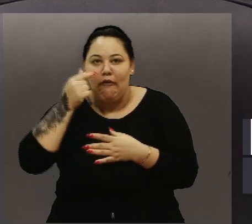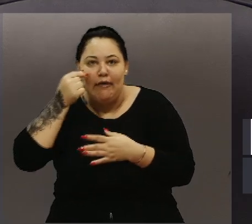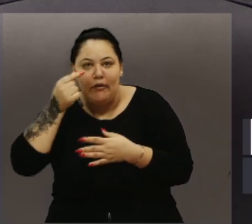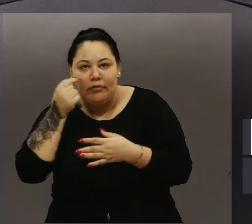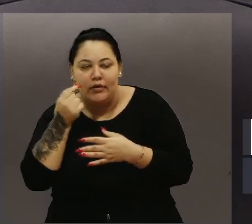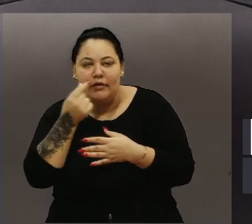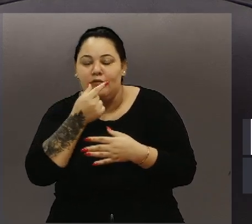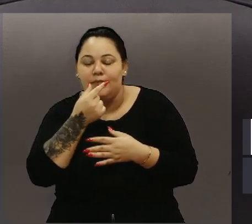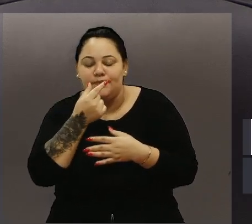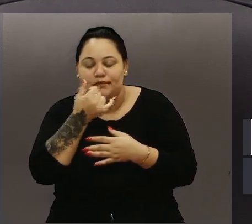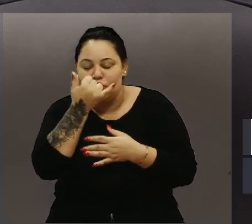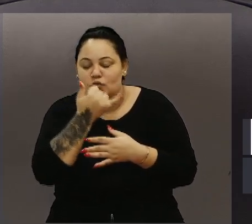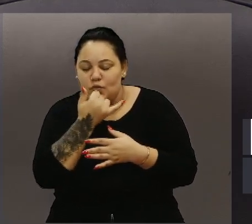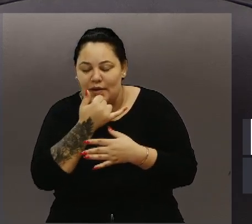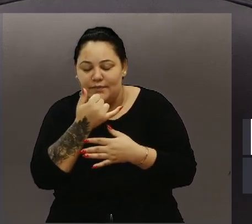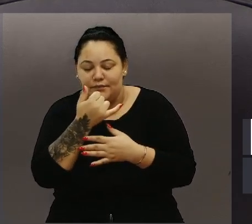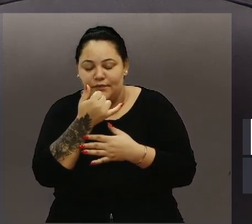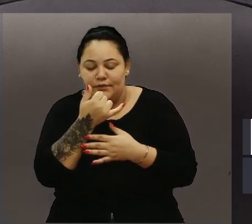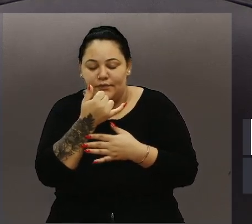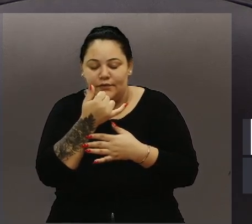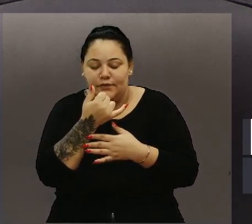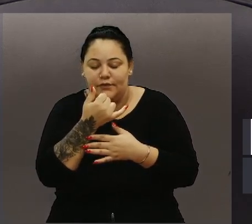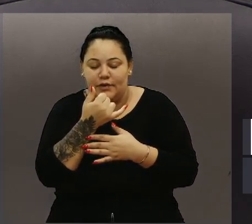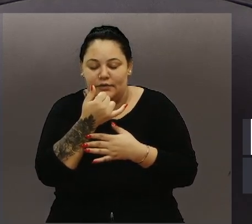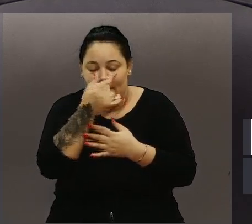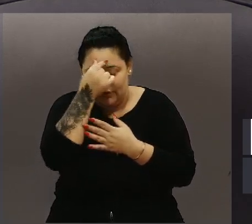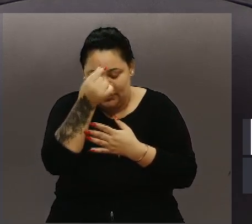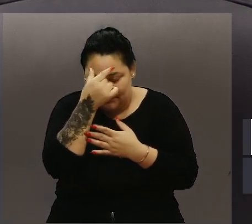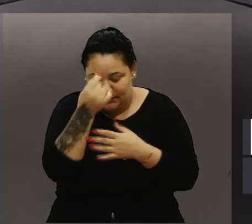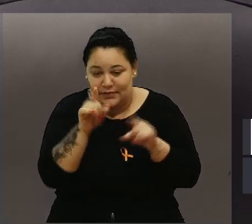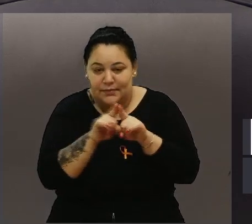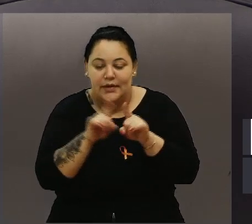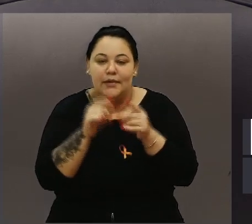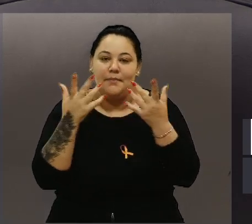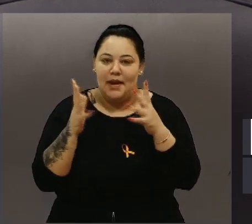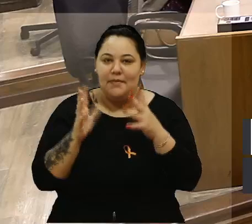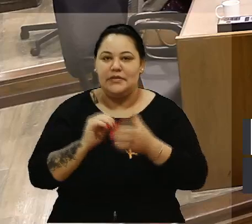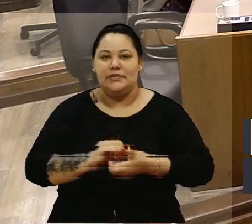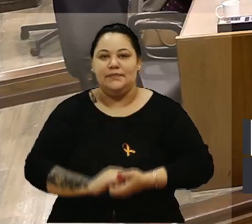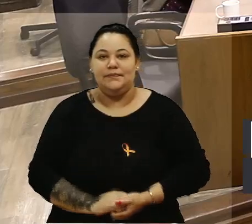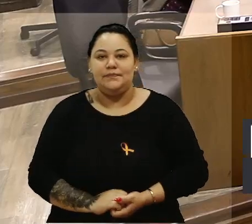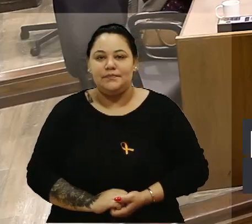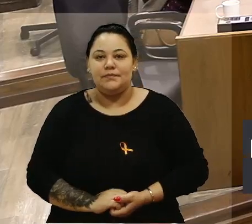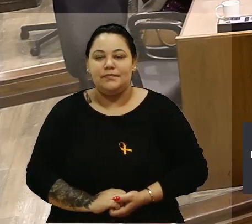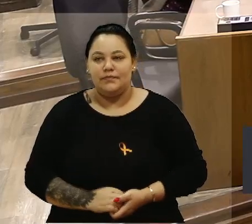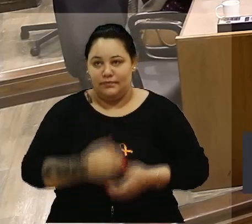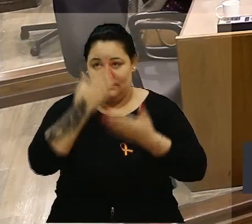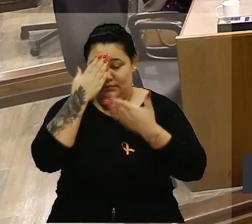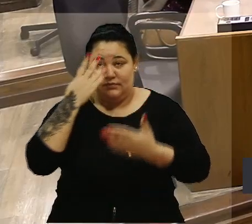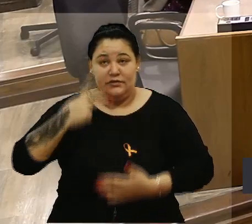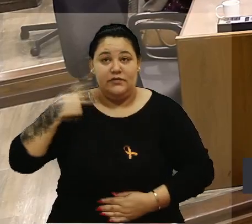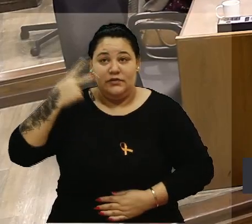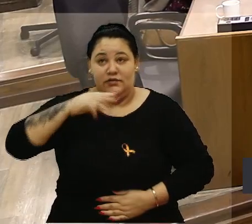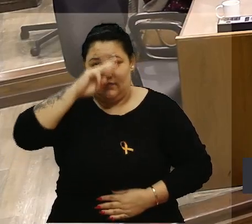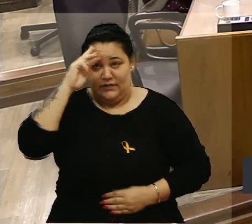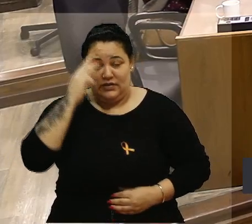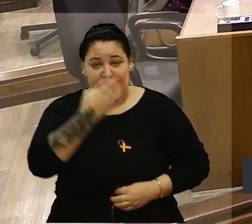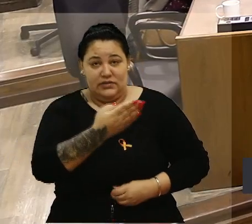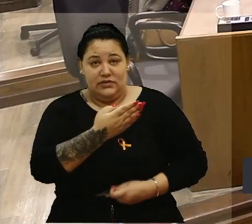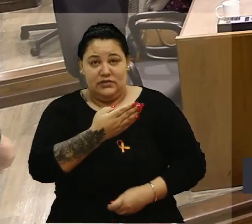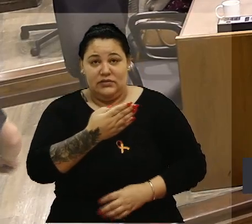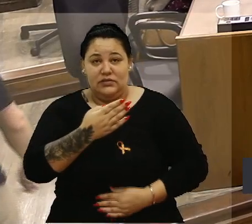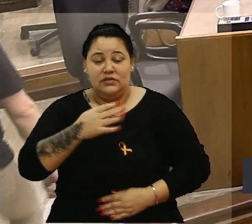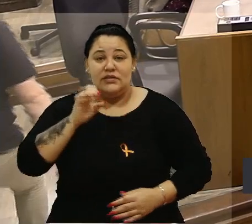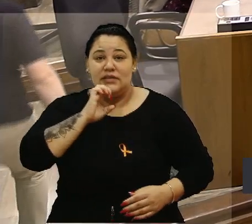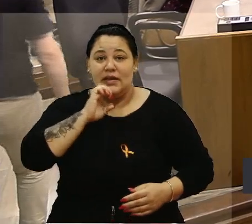qualificação profissional. Parabéns e que tenha êxito nessa sua demanda. Obrigado, vereador Valim. Vereador Estela, sua parte. Muito